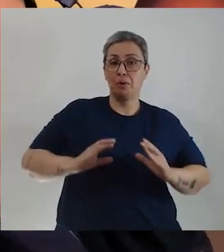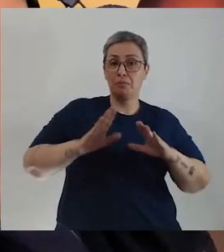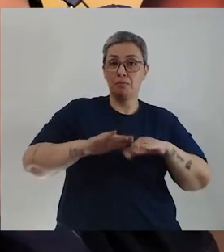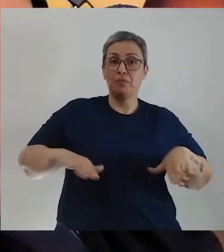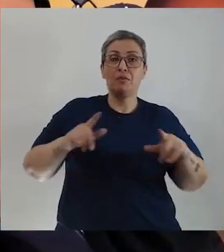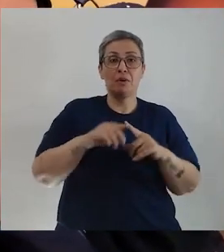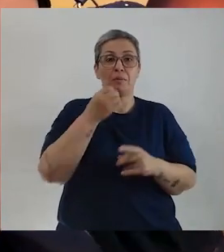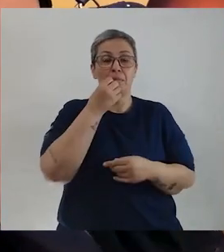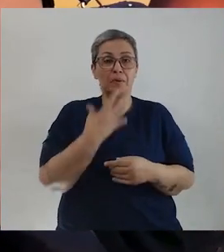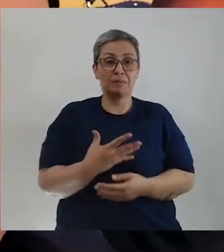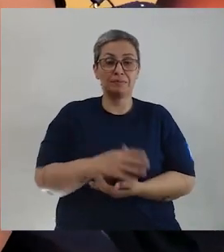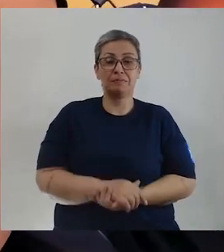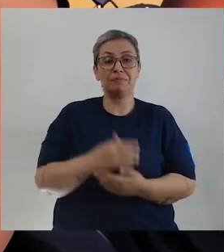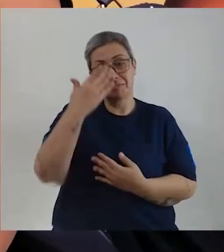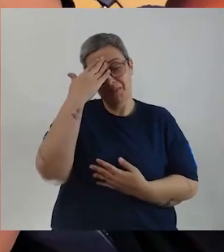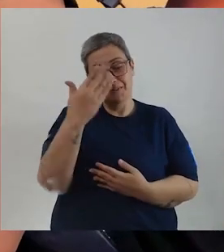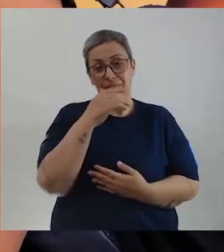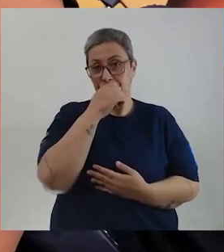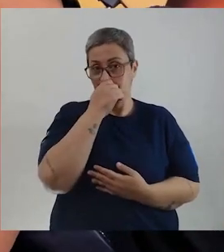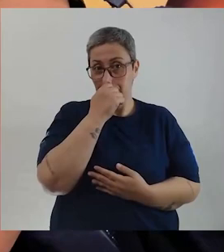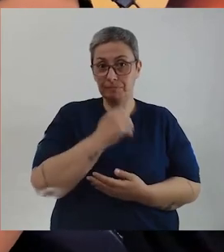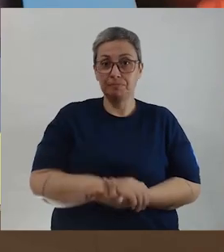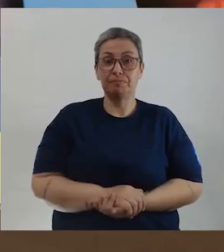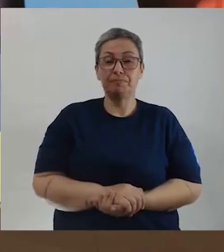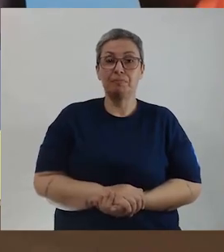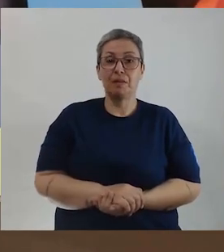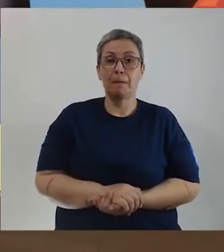crianças. Foi muito bom. Obrigada.